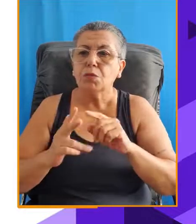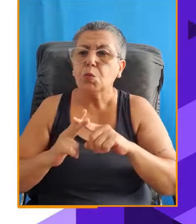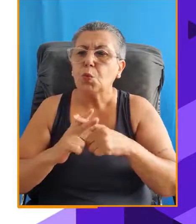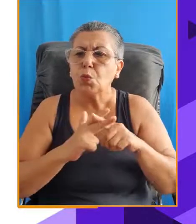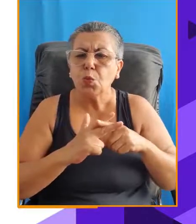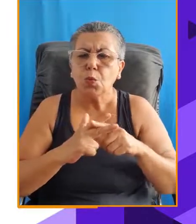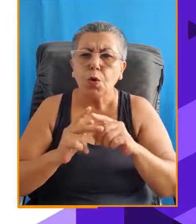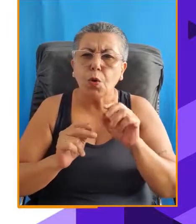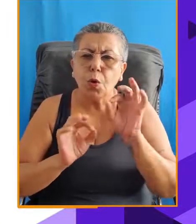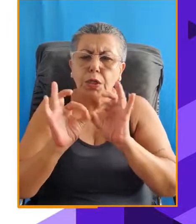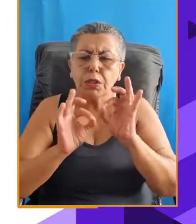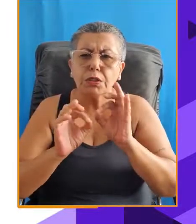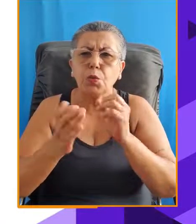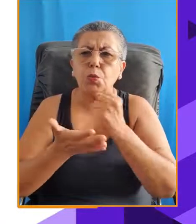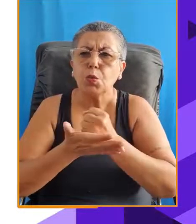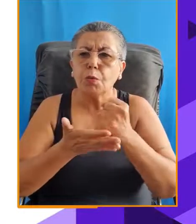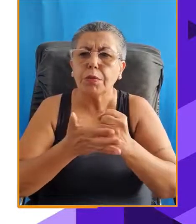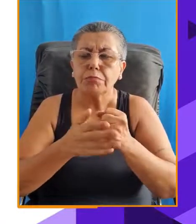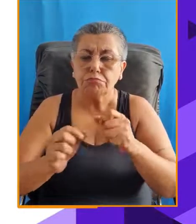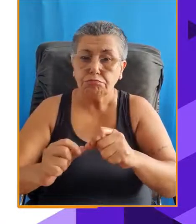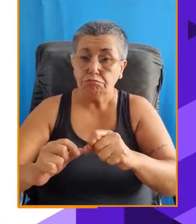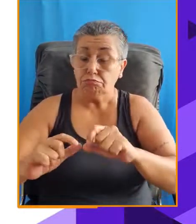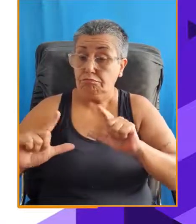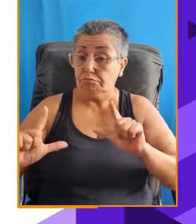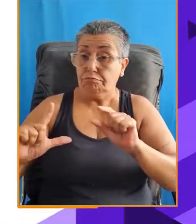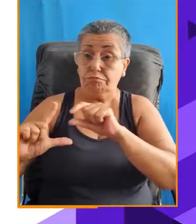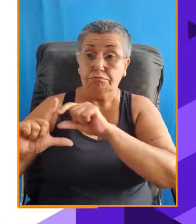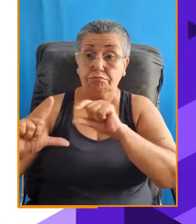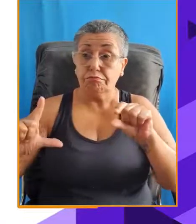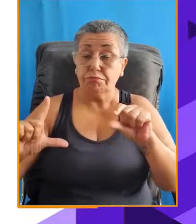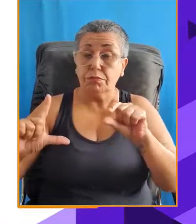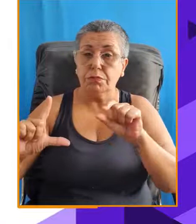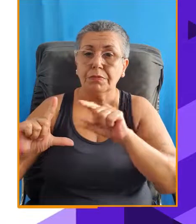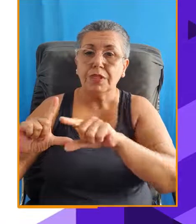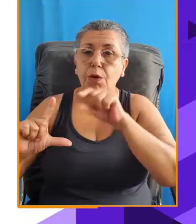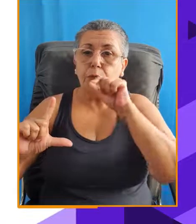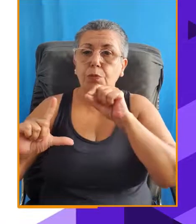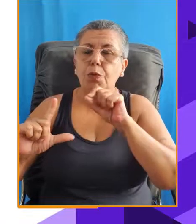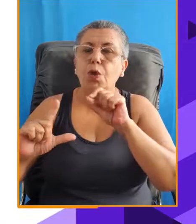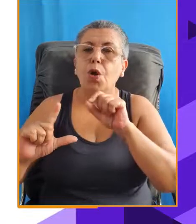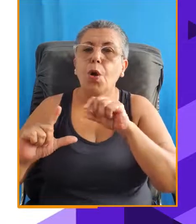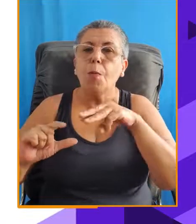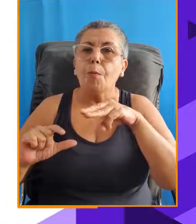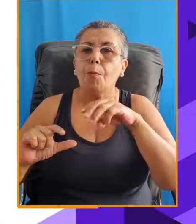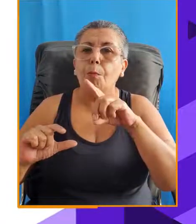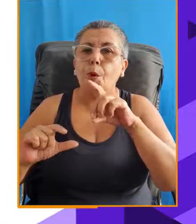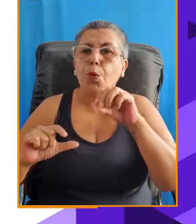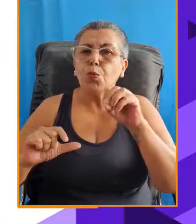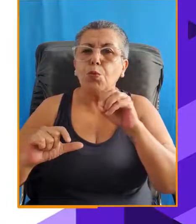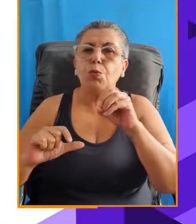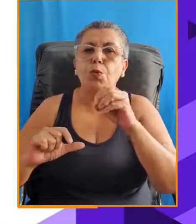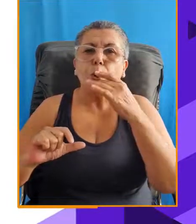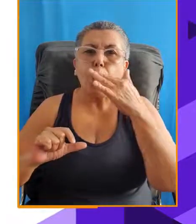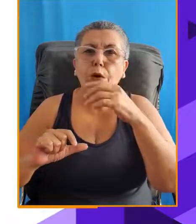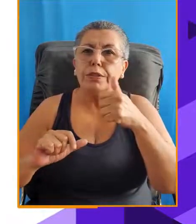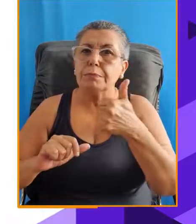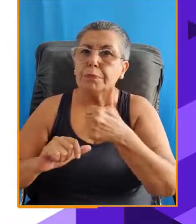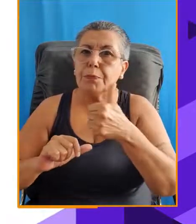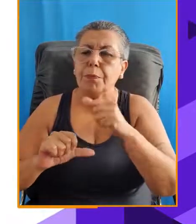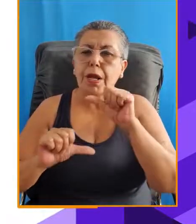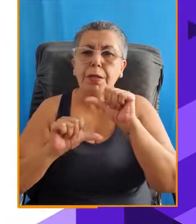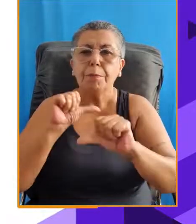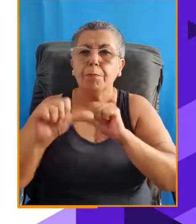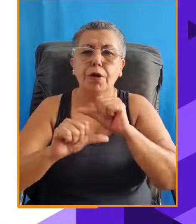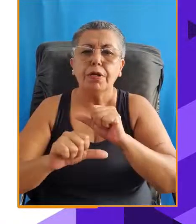do documento. Uma janela irá se abrir e na opção Modos de cores primárias, basta alterar